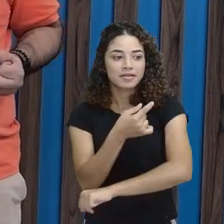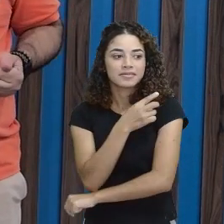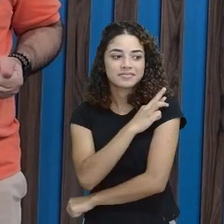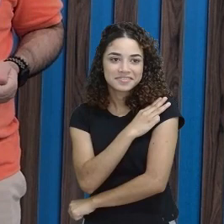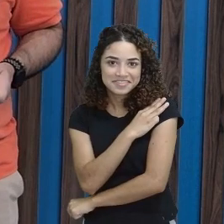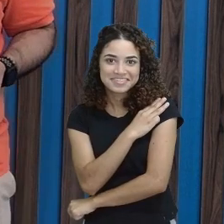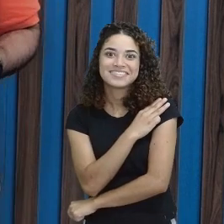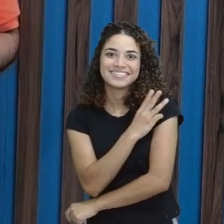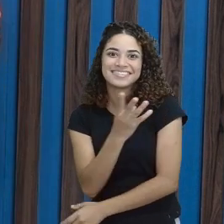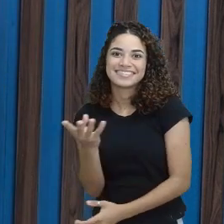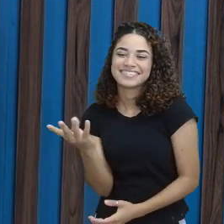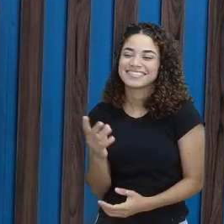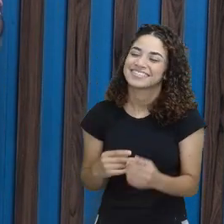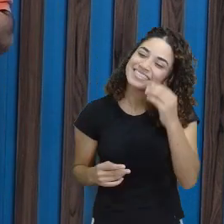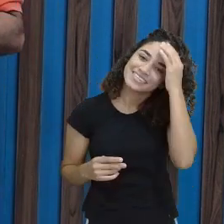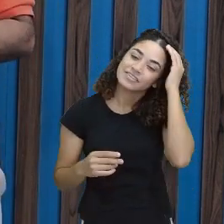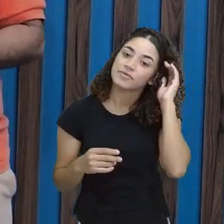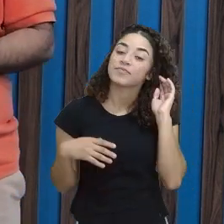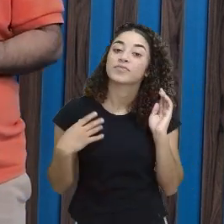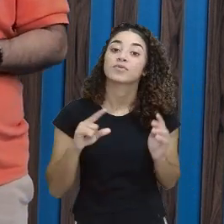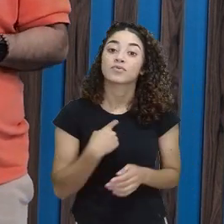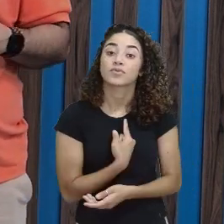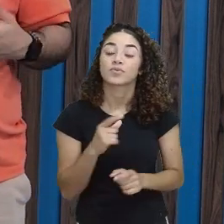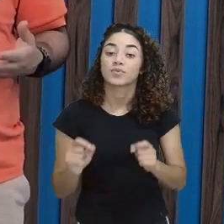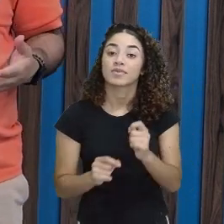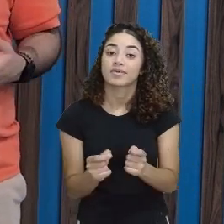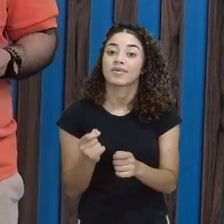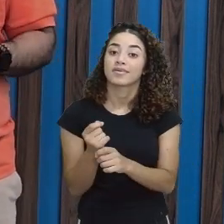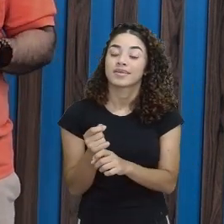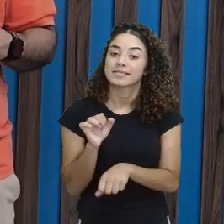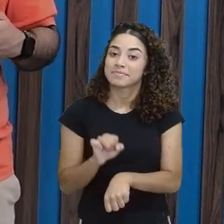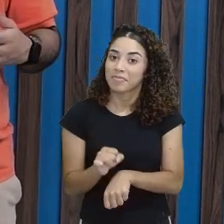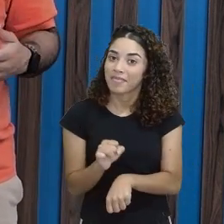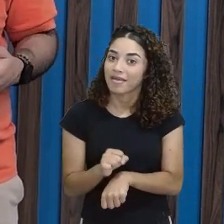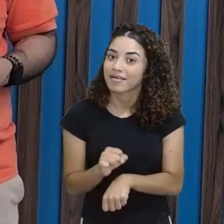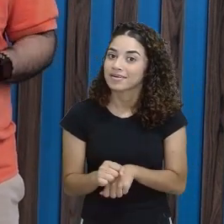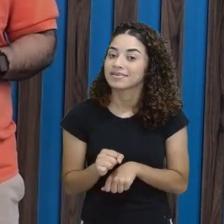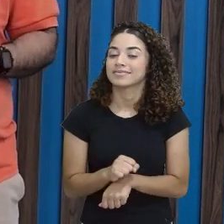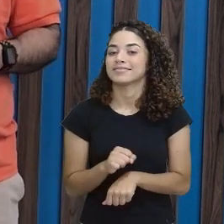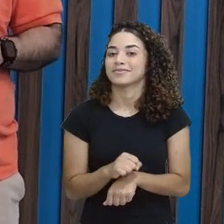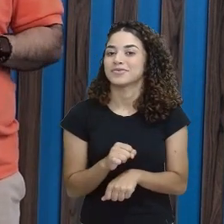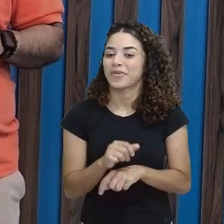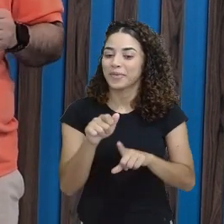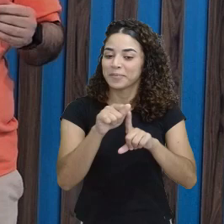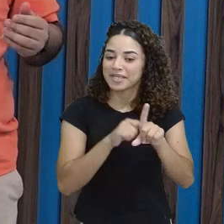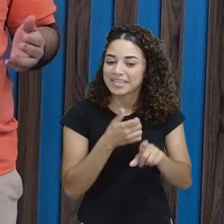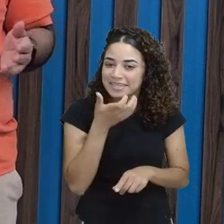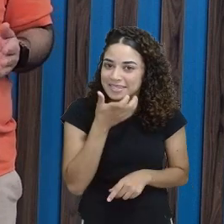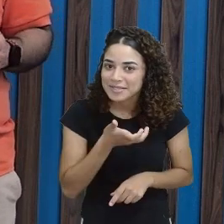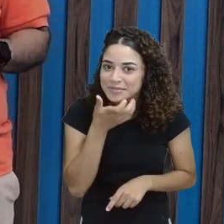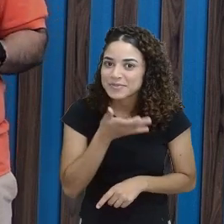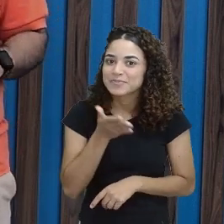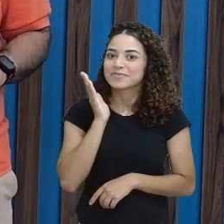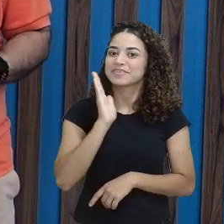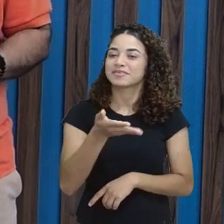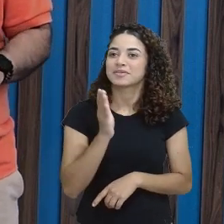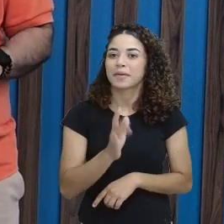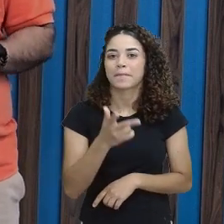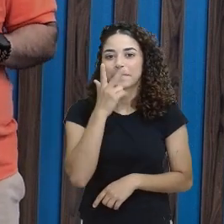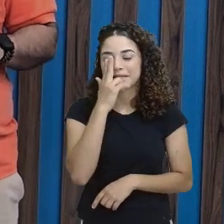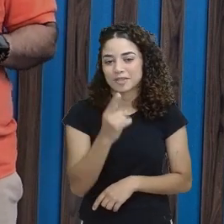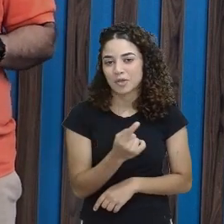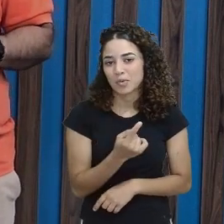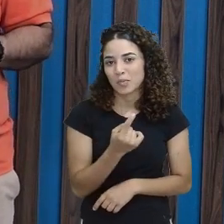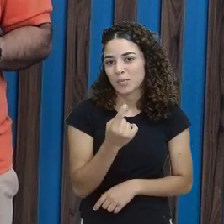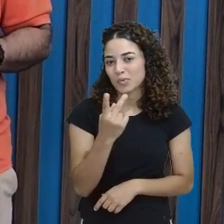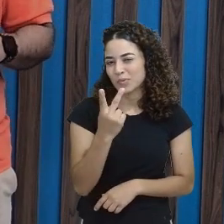nesse sentido, a gente está aí, né, na contagem, último mês do ano. A gente tem mais 2 ou 3 semanas